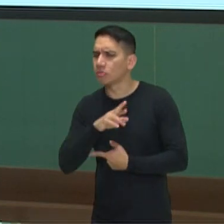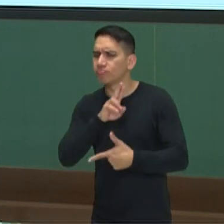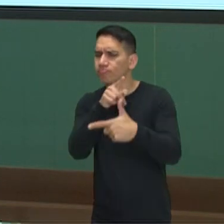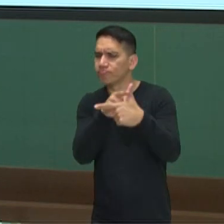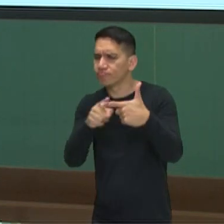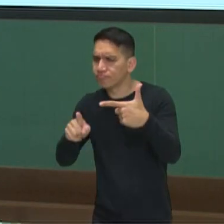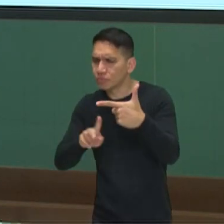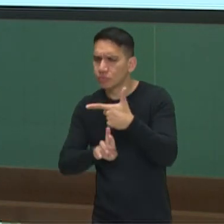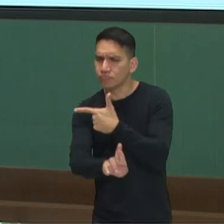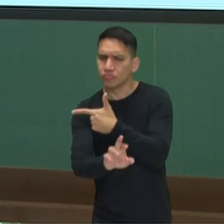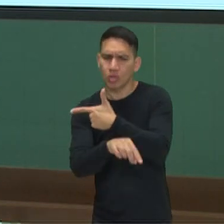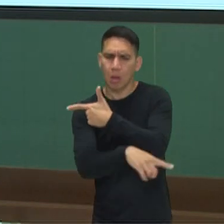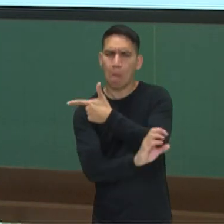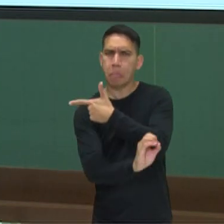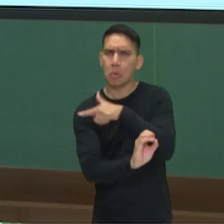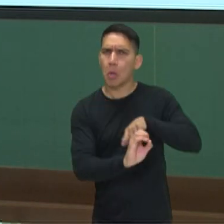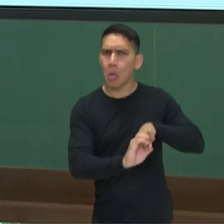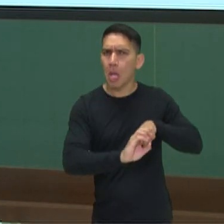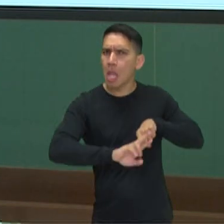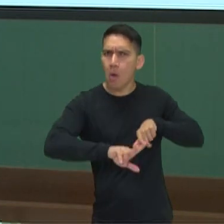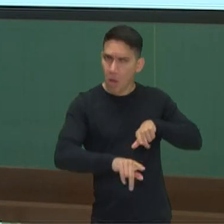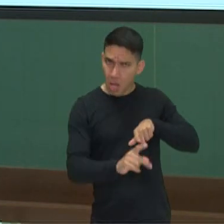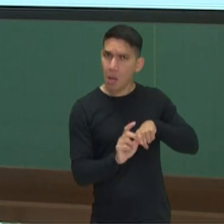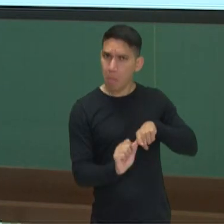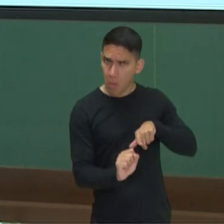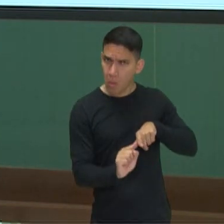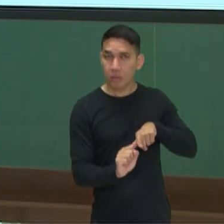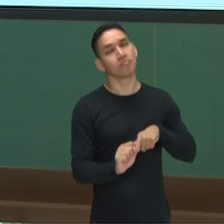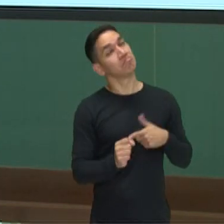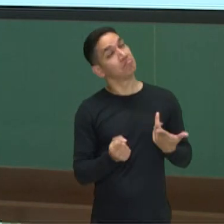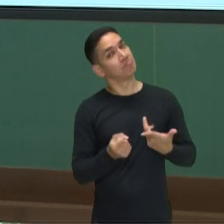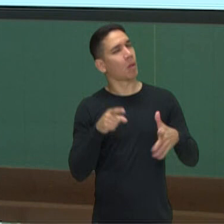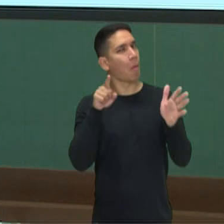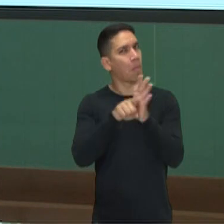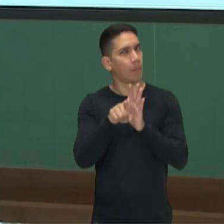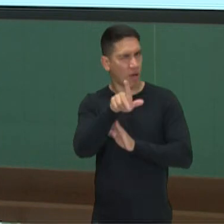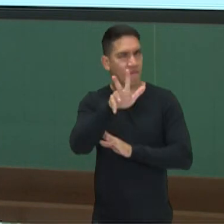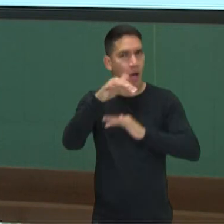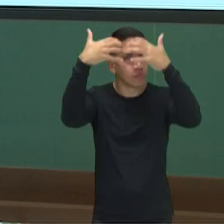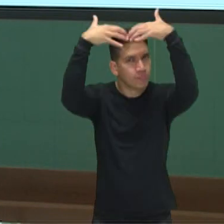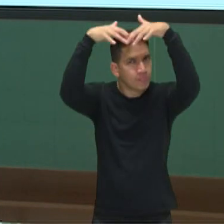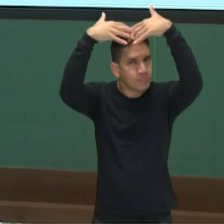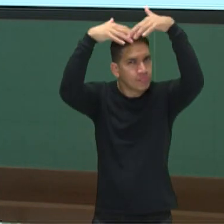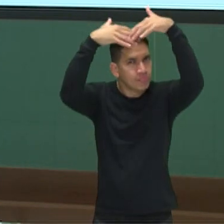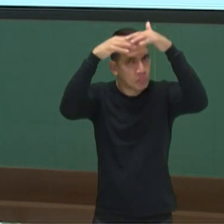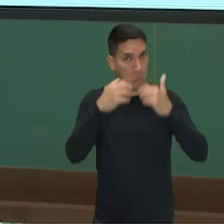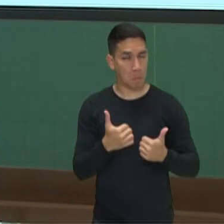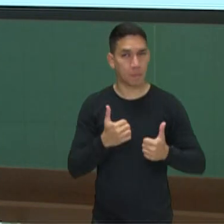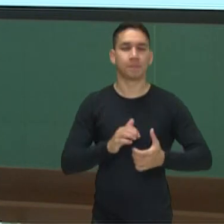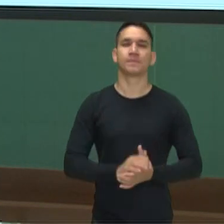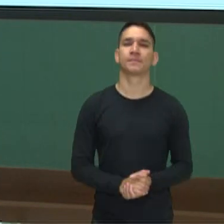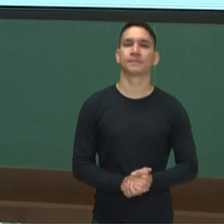uma perguntinha que eu vou deixar aí para você ir pensando e ir amadurecendo esse raciocínio, tá bom?